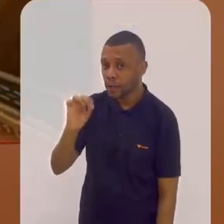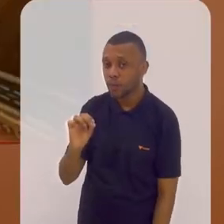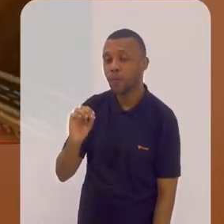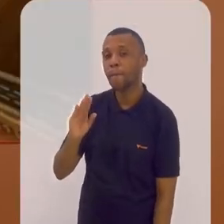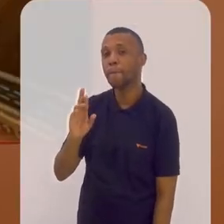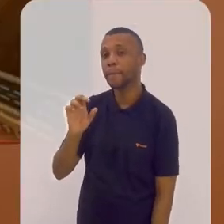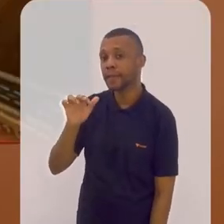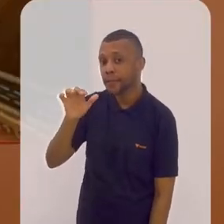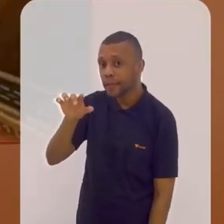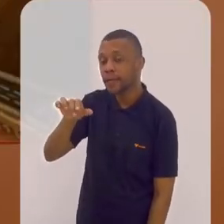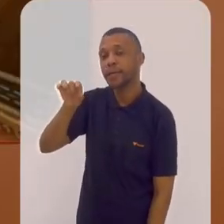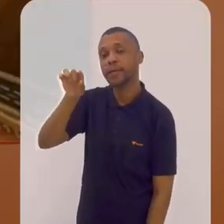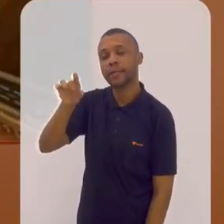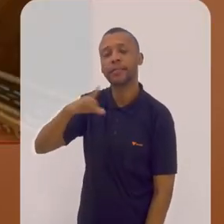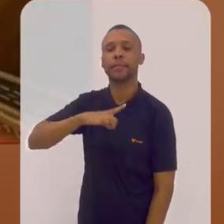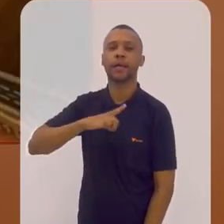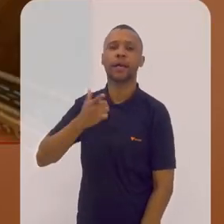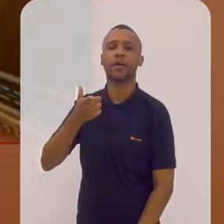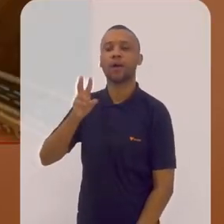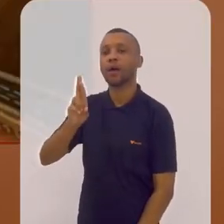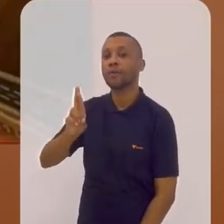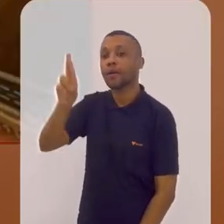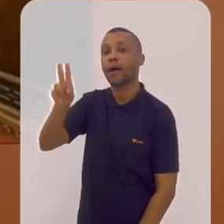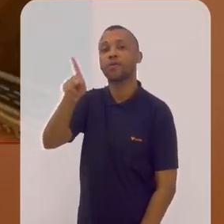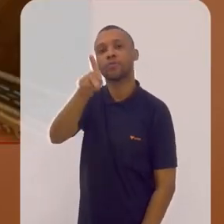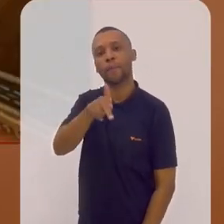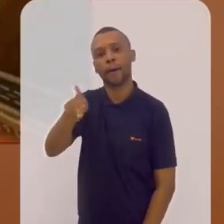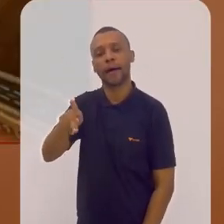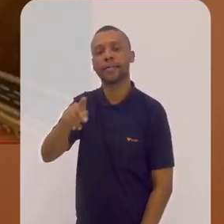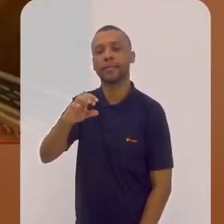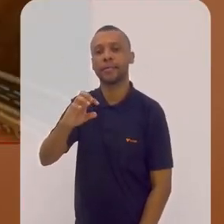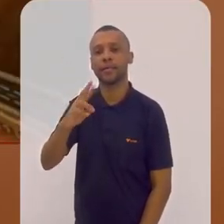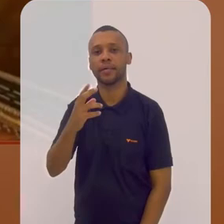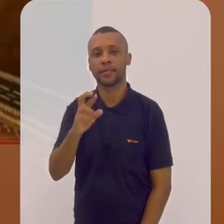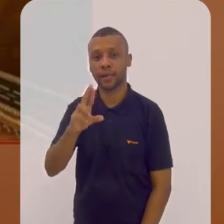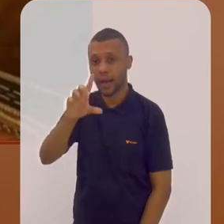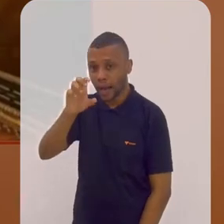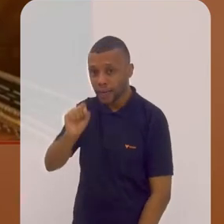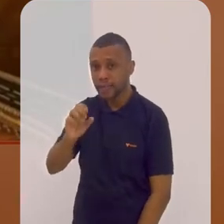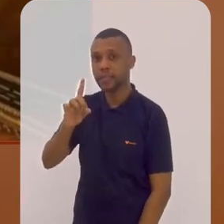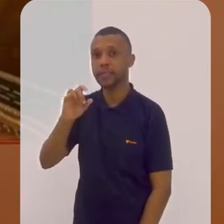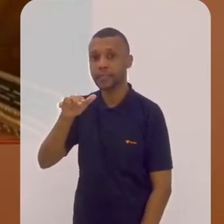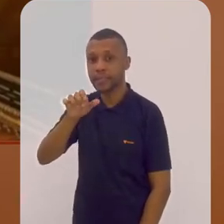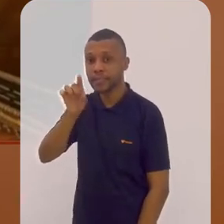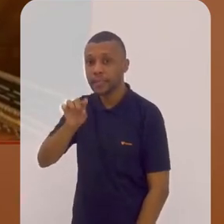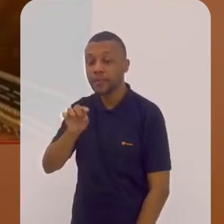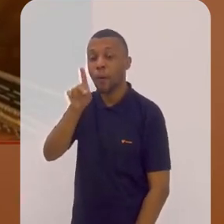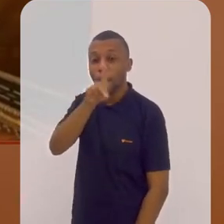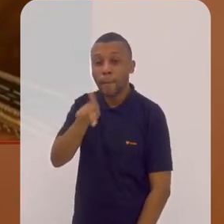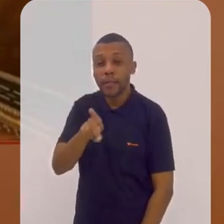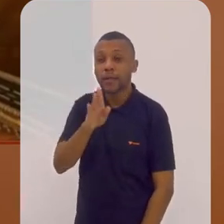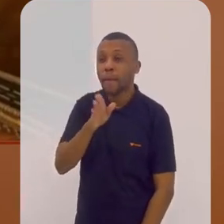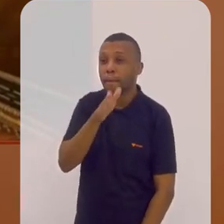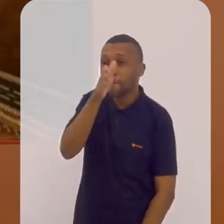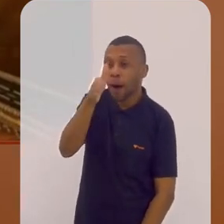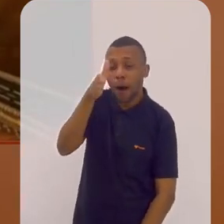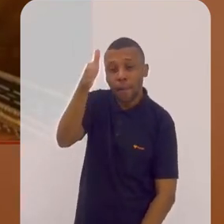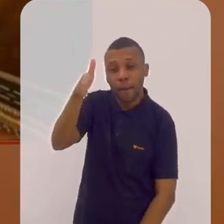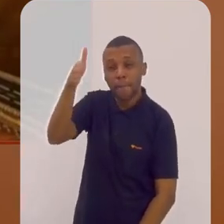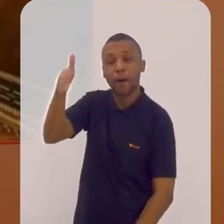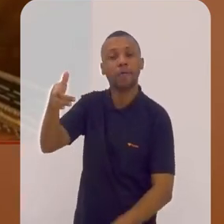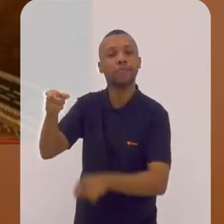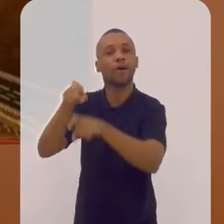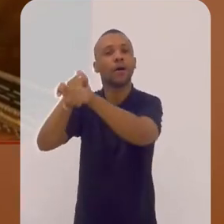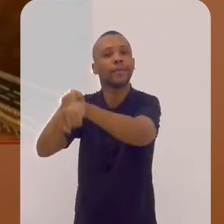cuja biblioteca tem o um acervo do padre Jaime Diniz, que foi um pesquisador que percorreu todo o interior do Pernambuco,